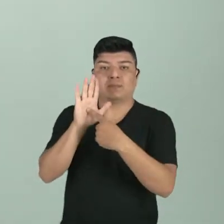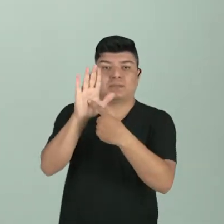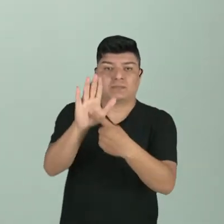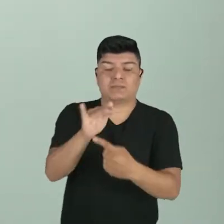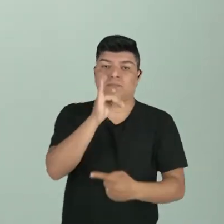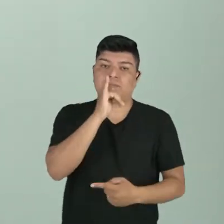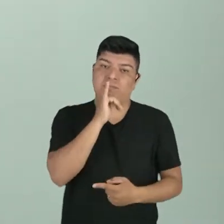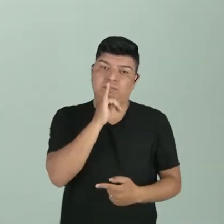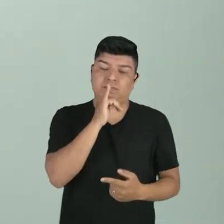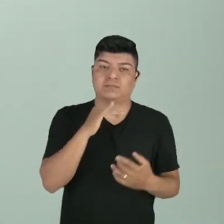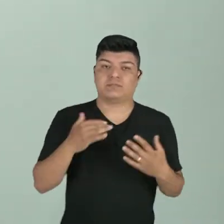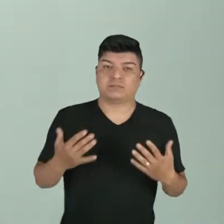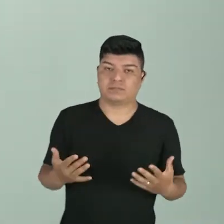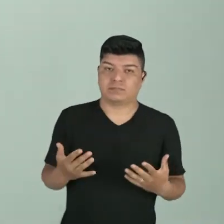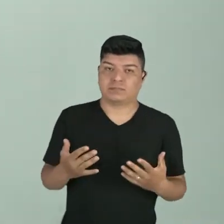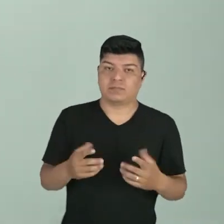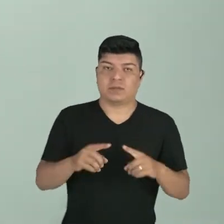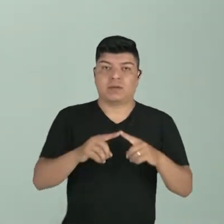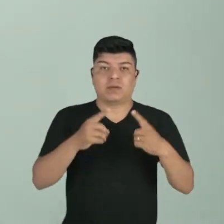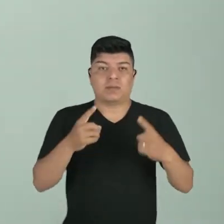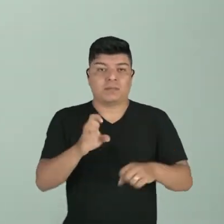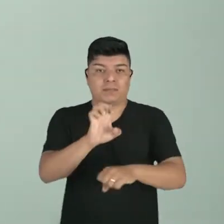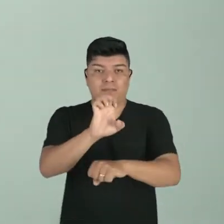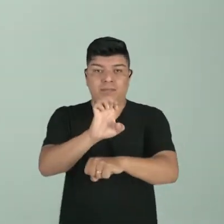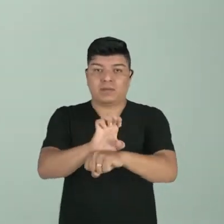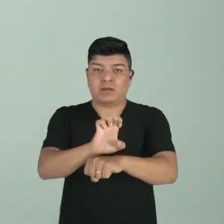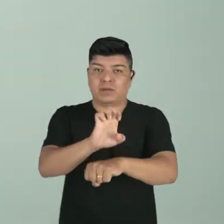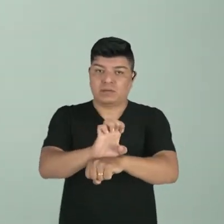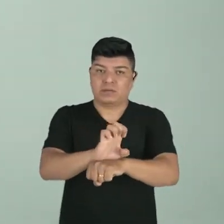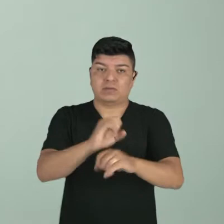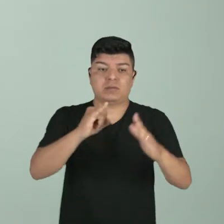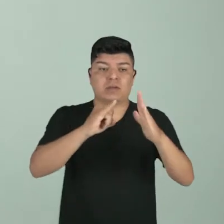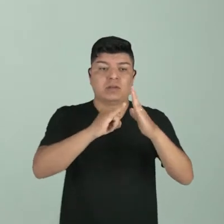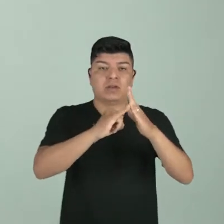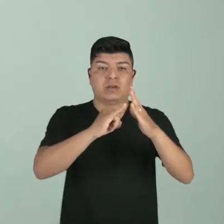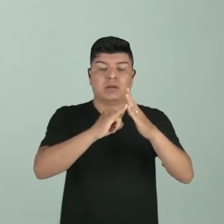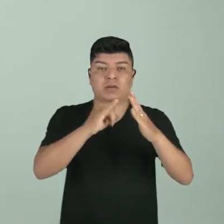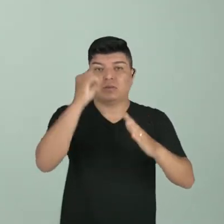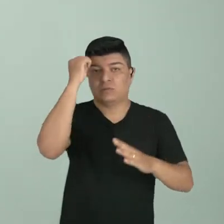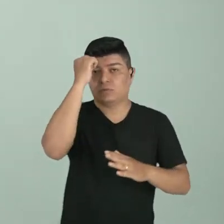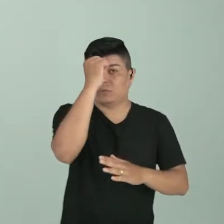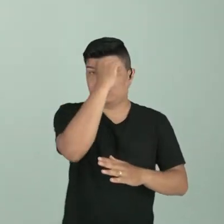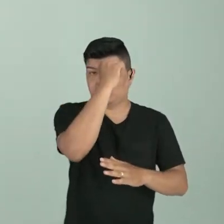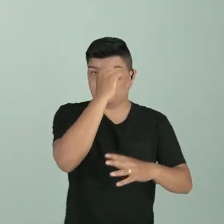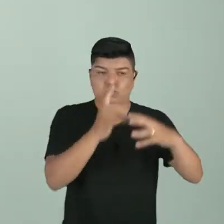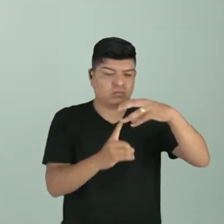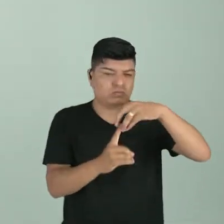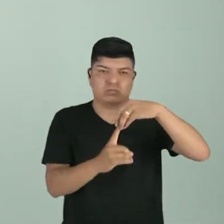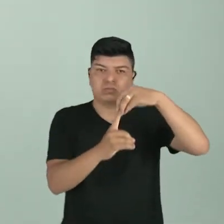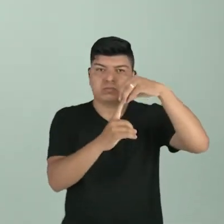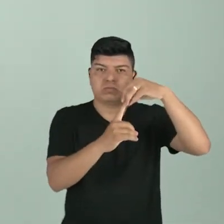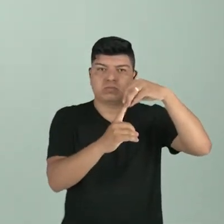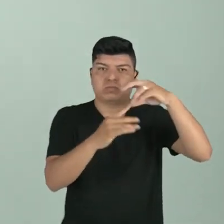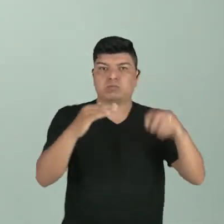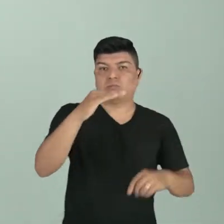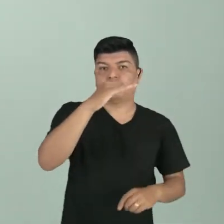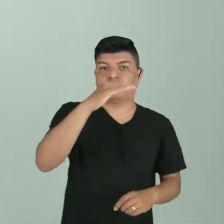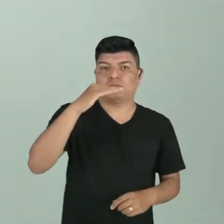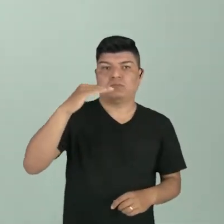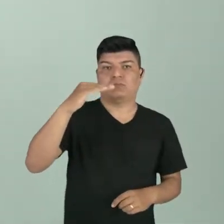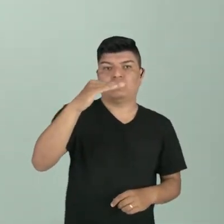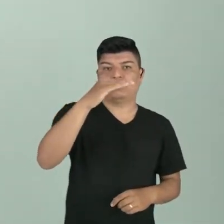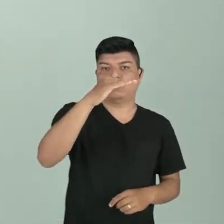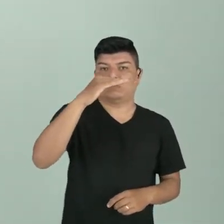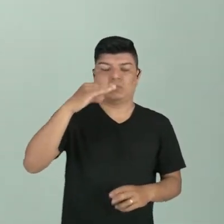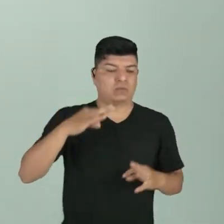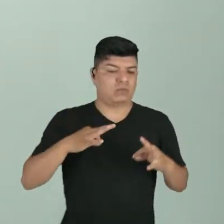como exemplo. Só que o Estado é uma instituição social soberana. Ele está